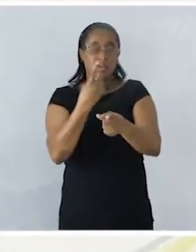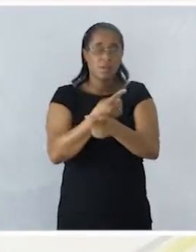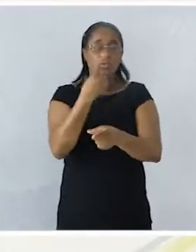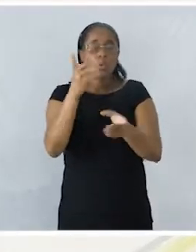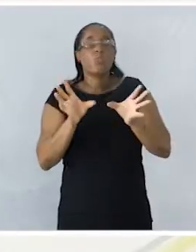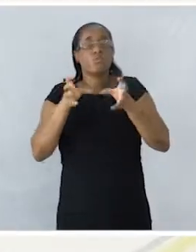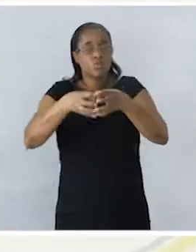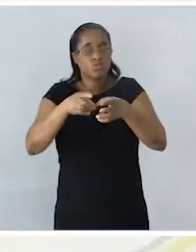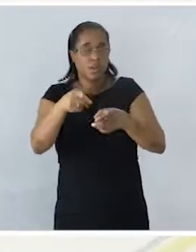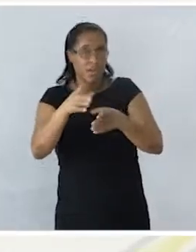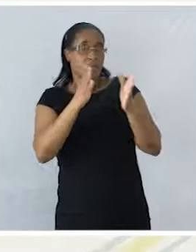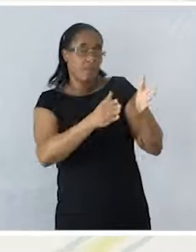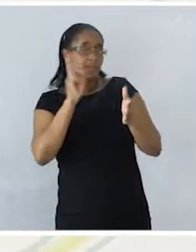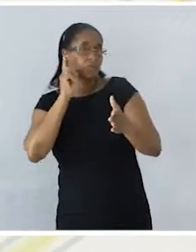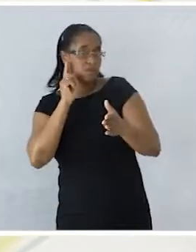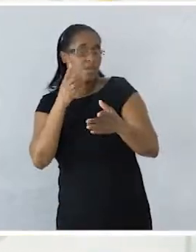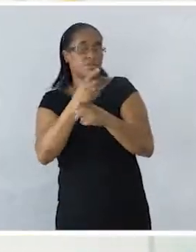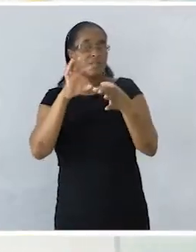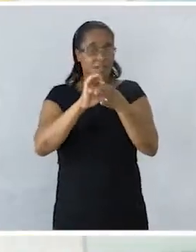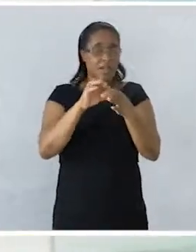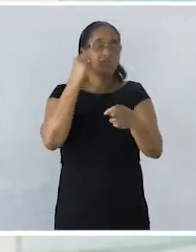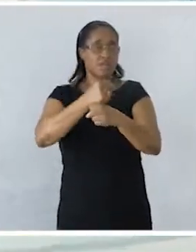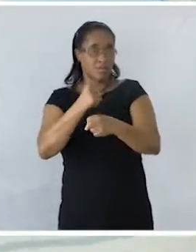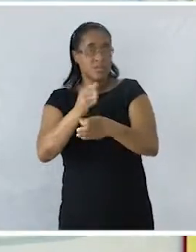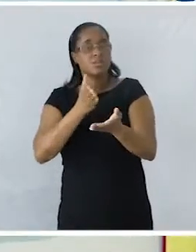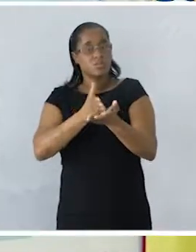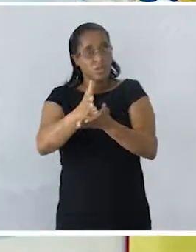que vamos fazer. Por isso que eu tenho aqui sublinhado.